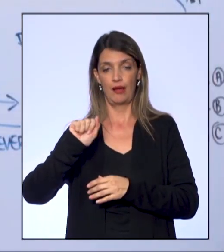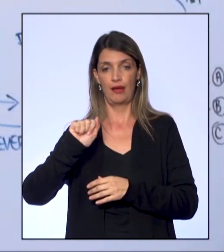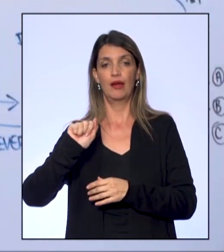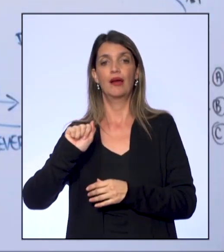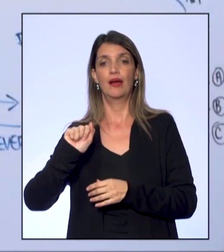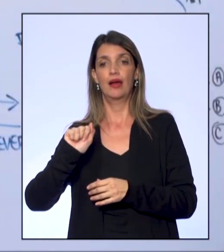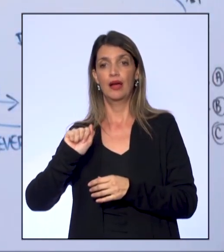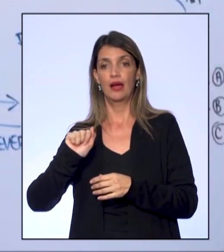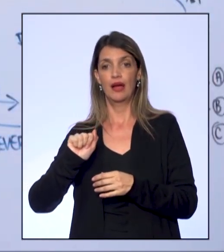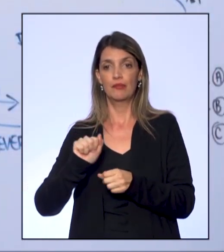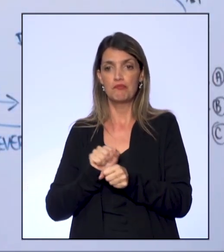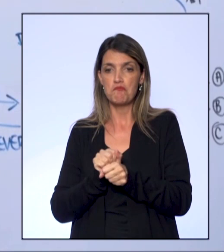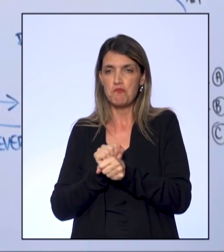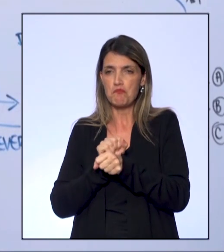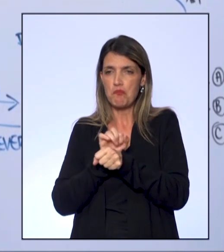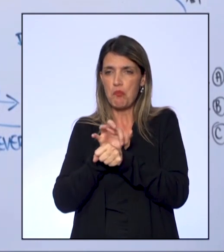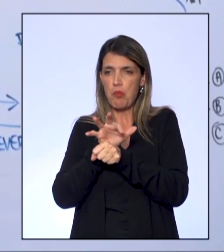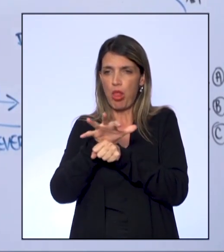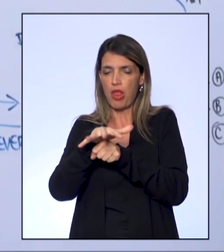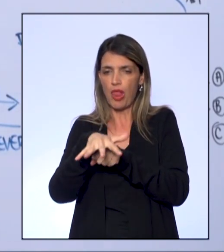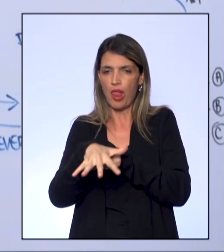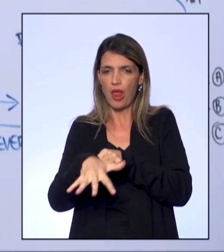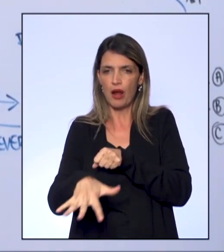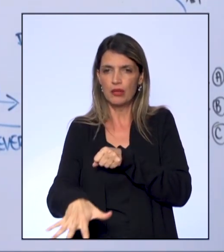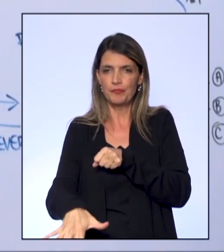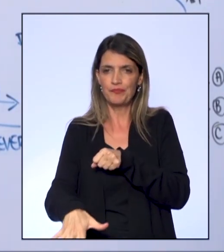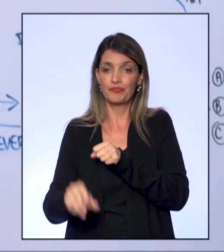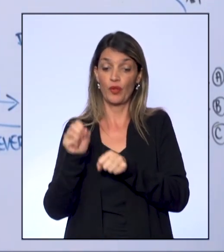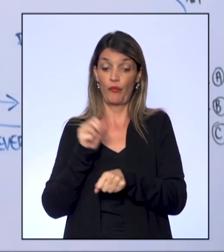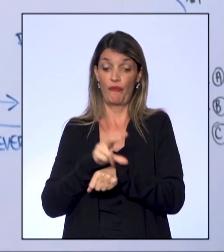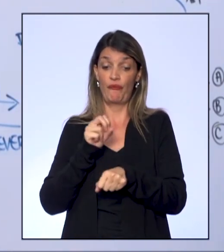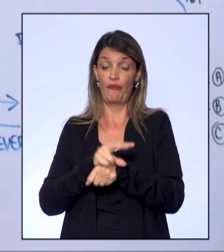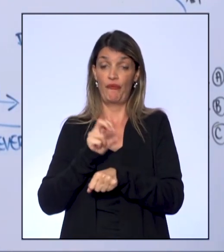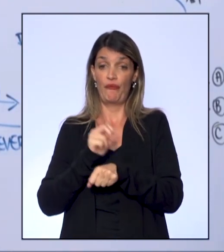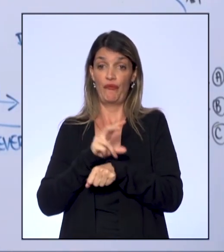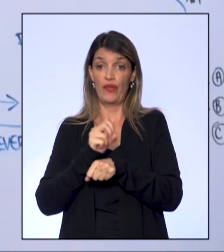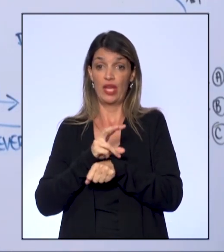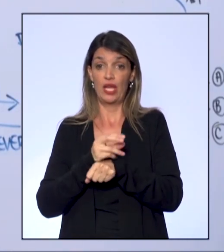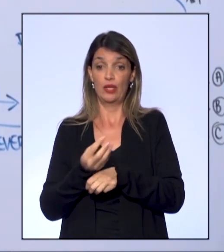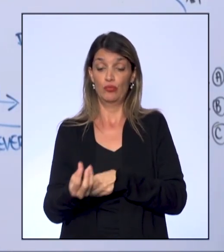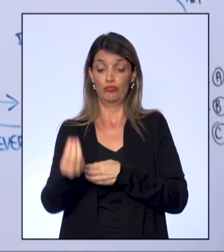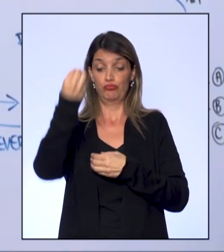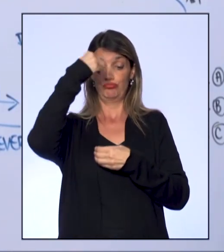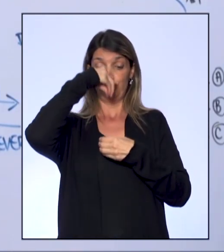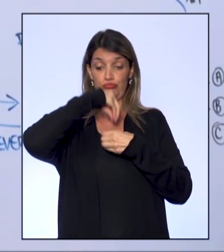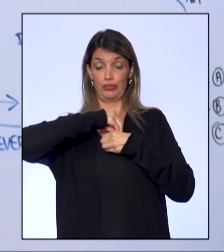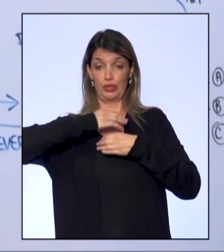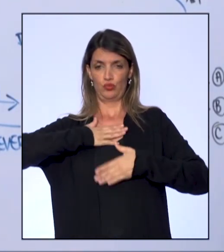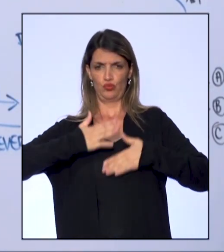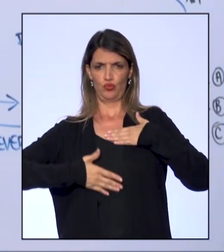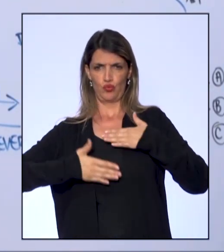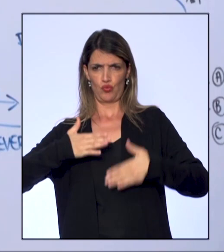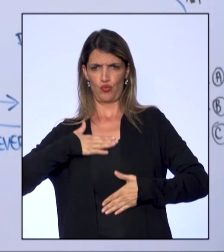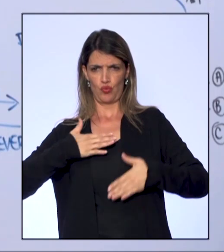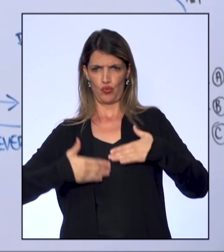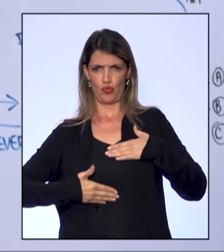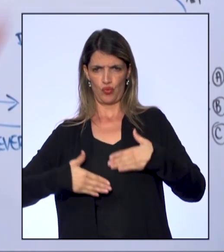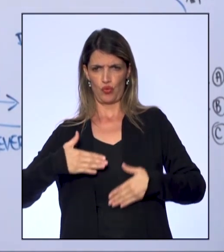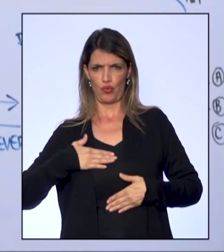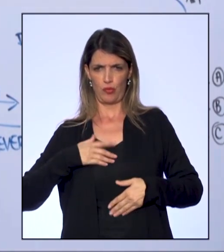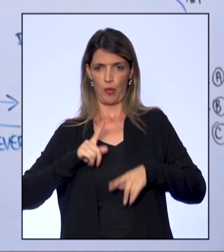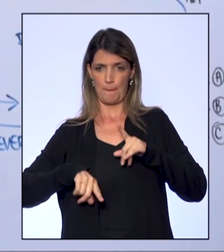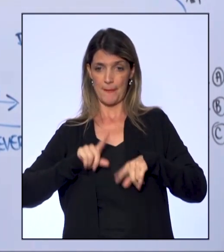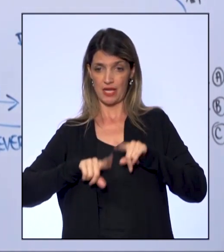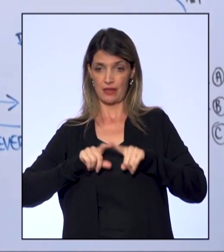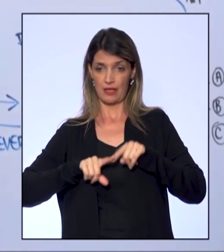novos vírus. Então, galera, tem vírus que entra no nosso corpo, tá aqui o vírus, olha, é um bacteriófago. Ele entra, ele injeta o material genético dele,